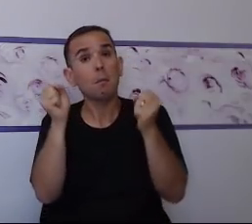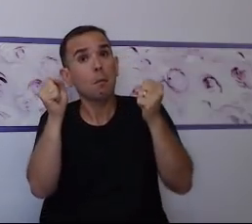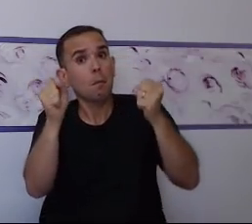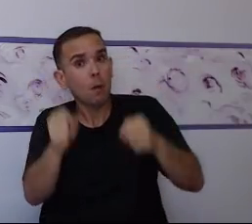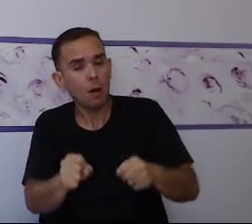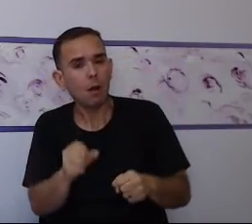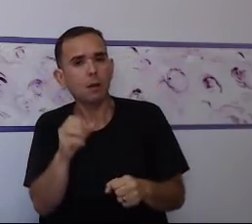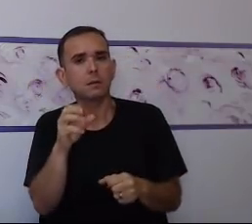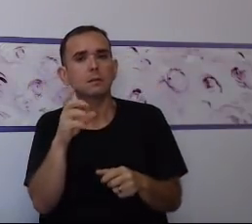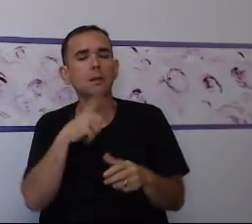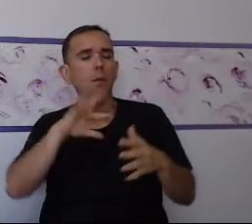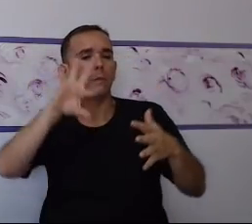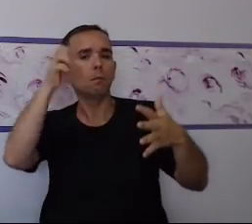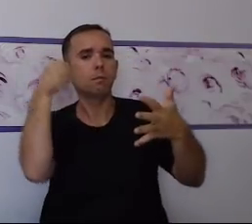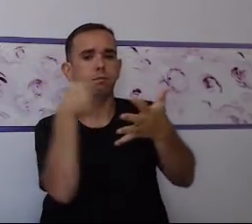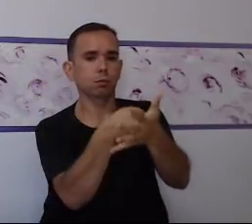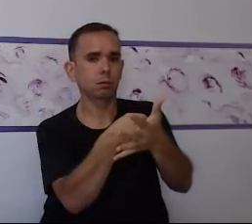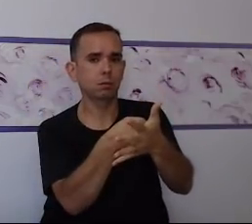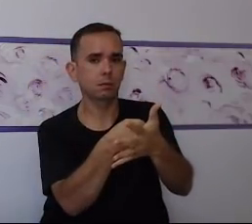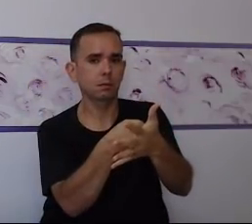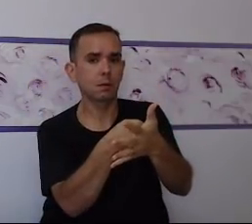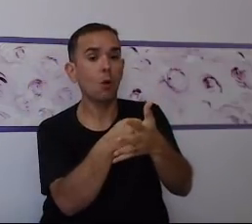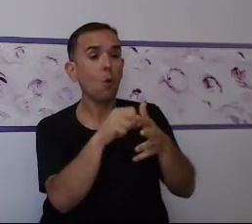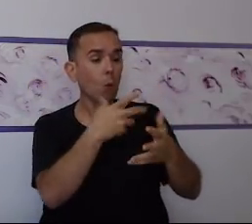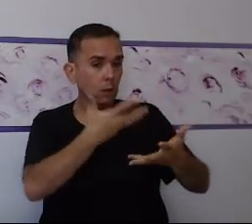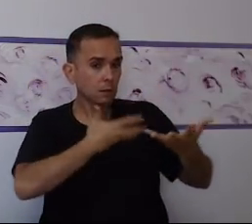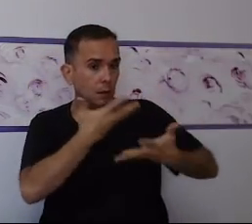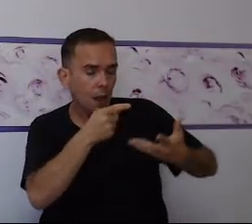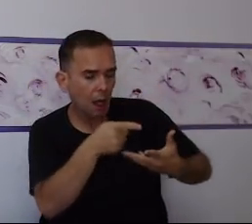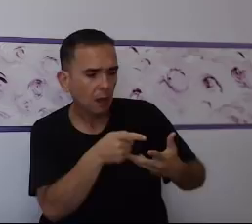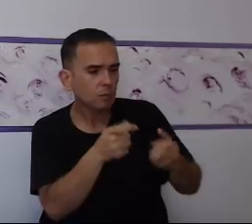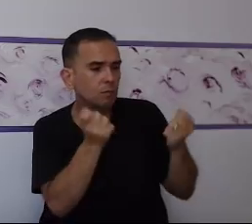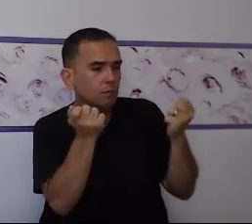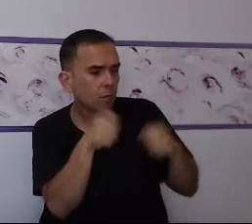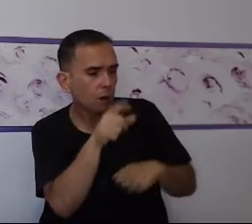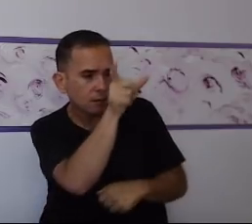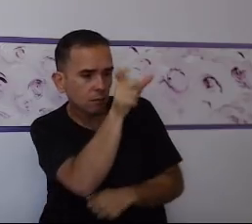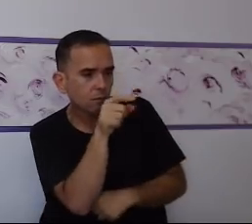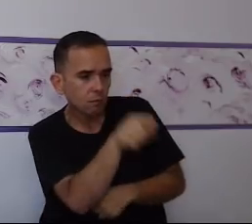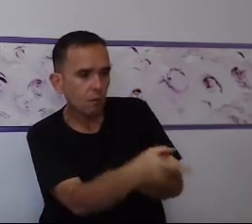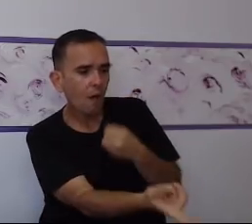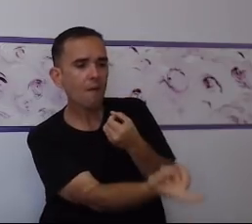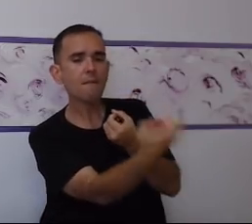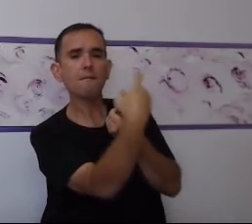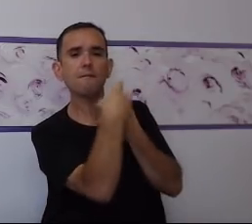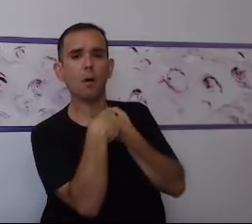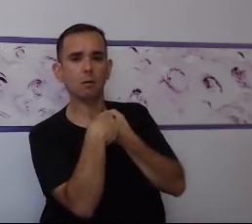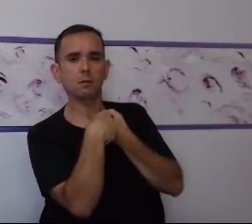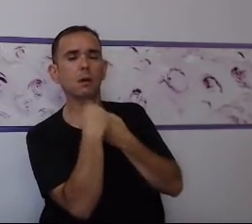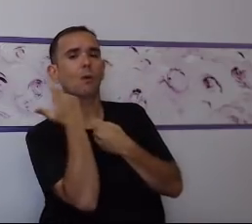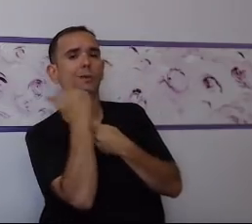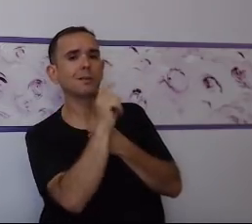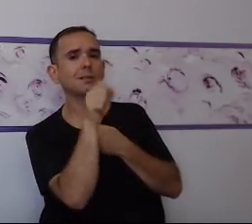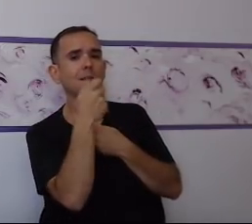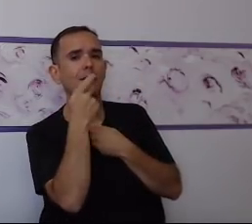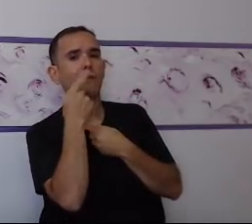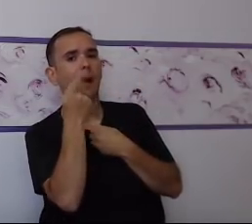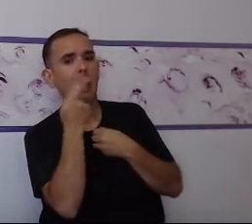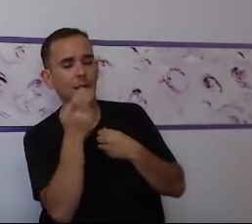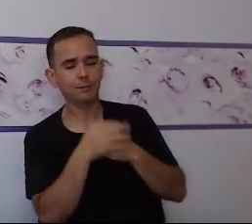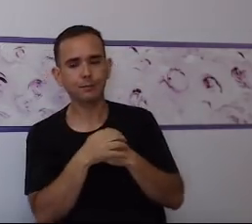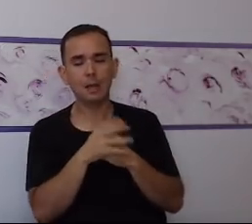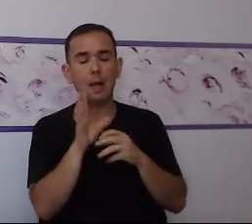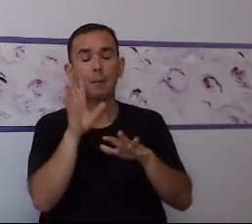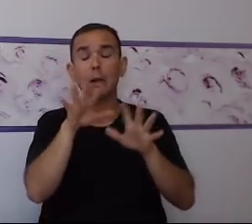que sofreu um acidente. Quando tratado, permitiu que esse indivíduo volte às condições anteriores. Vamos supor, esse acidente